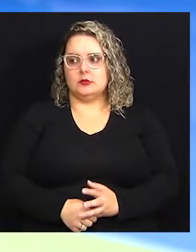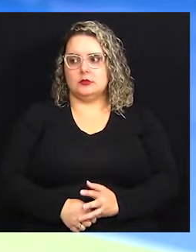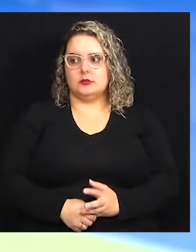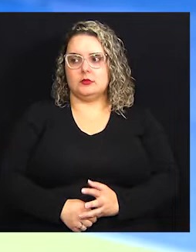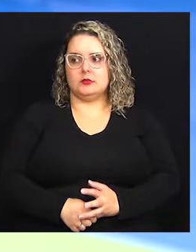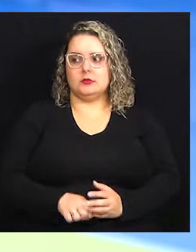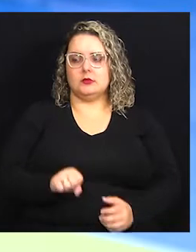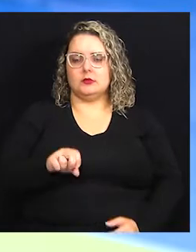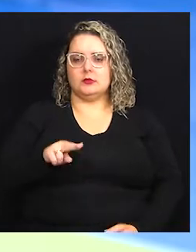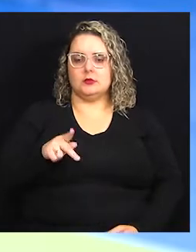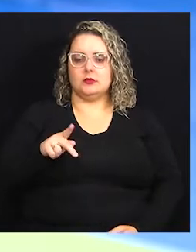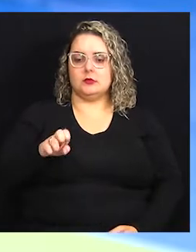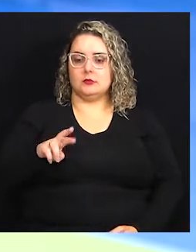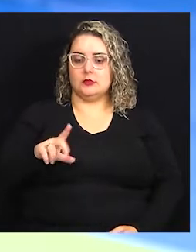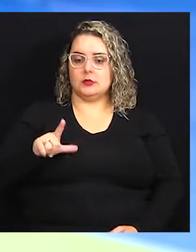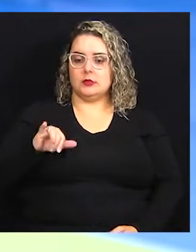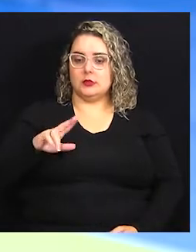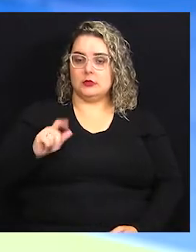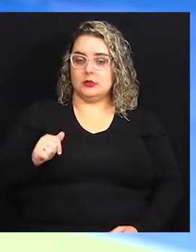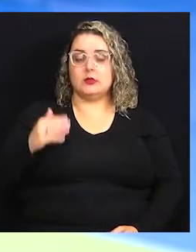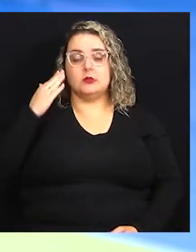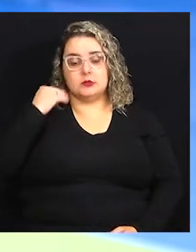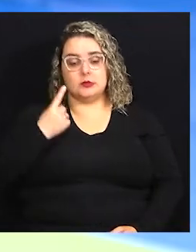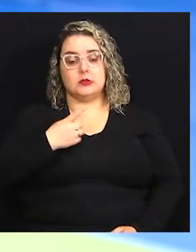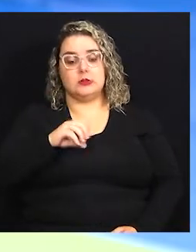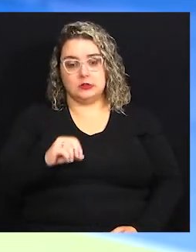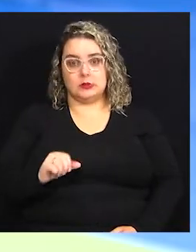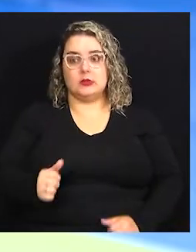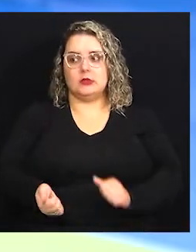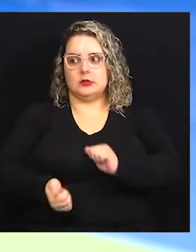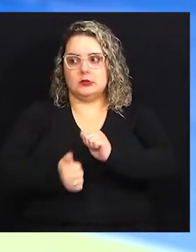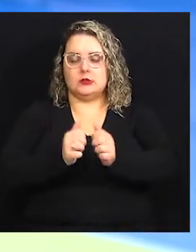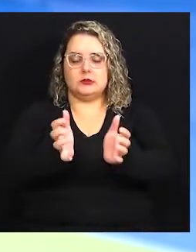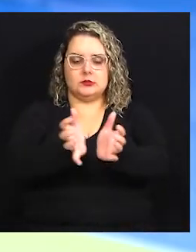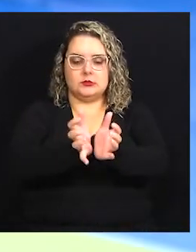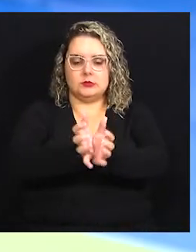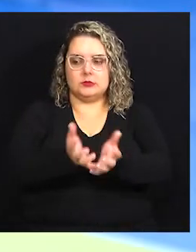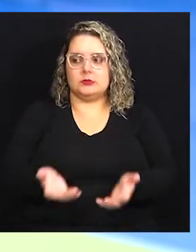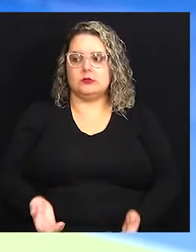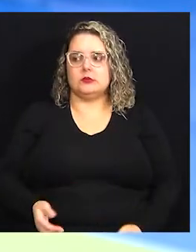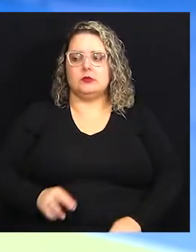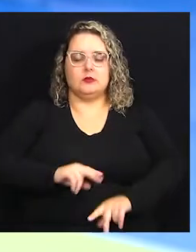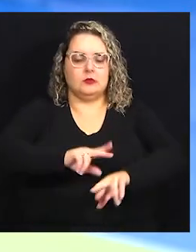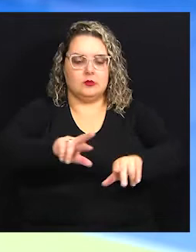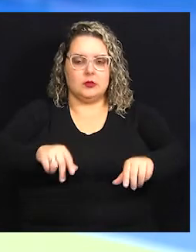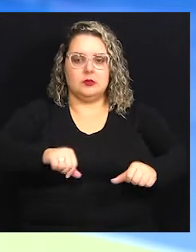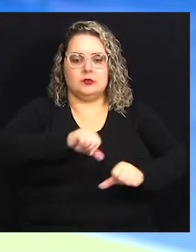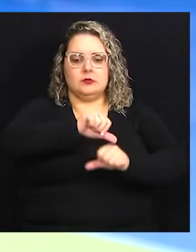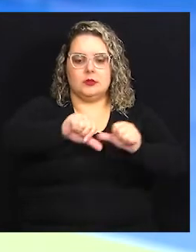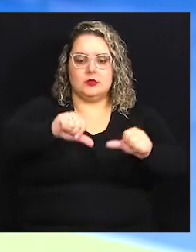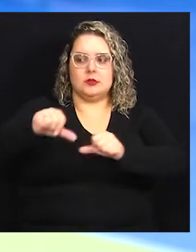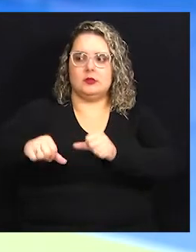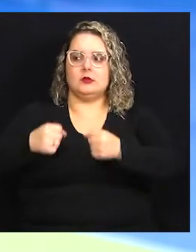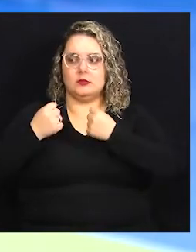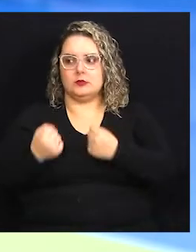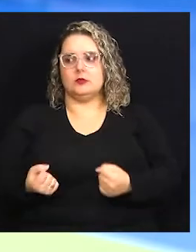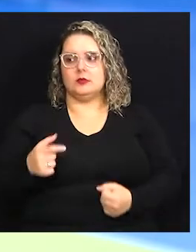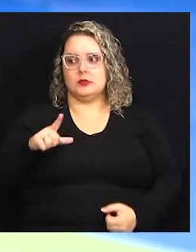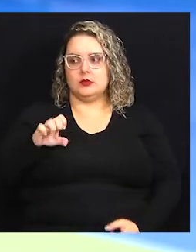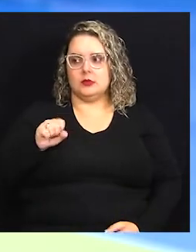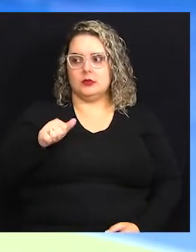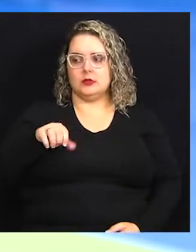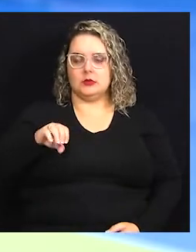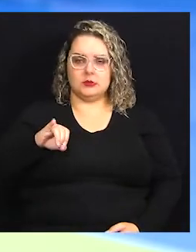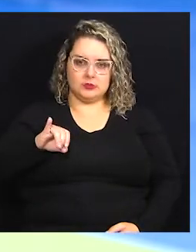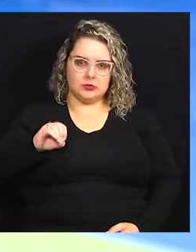ser 10 equipes, então é bastante jogos. Sim. Você tem que ter um rodízio de atletas para não sobrecarregar nem lesionar,